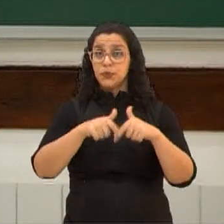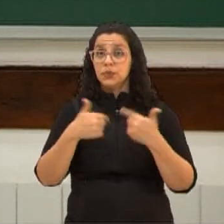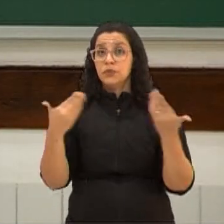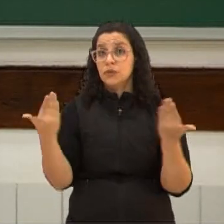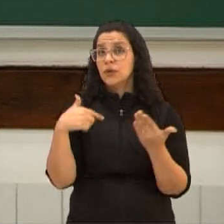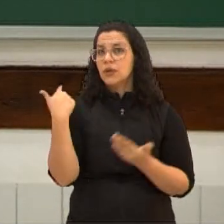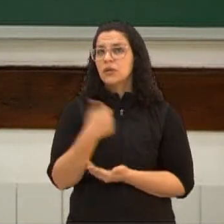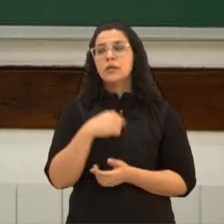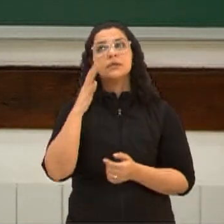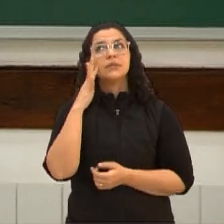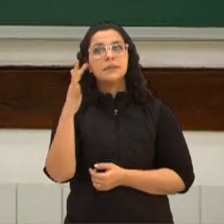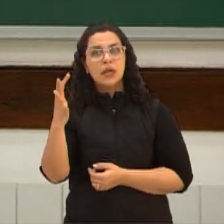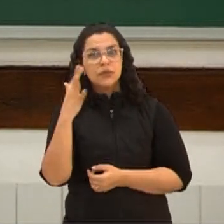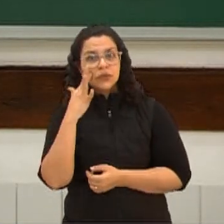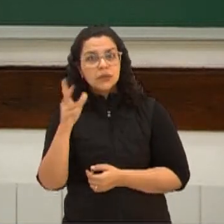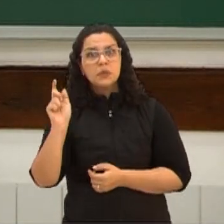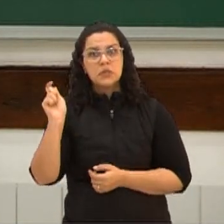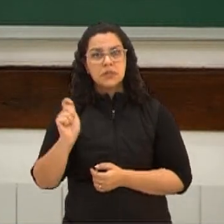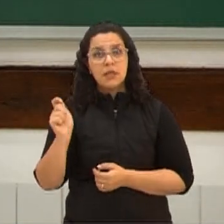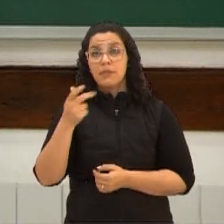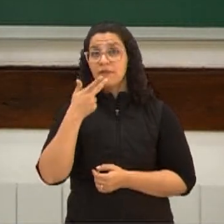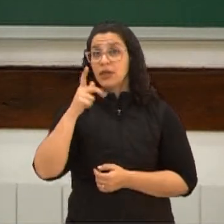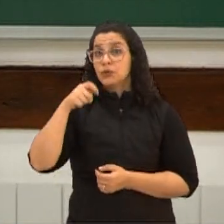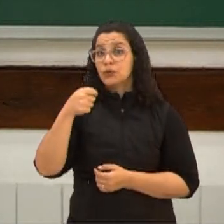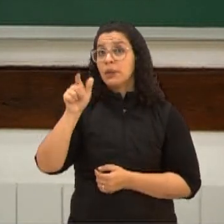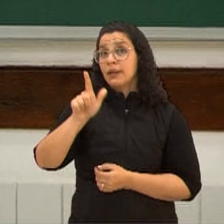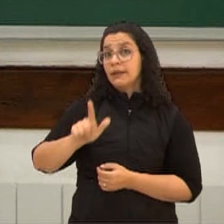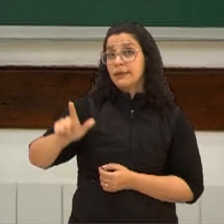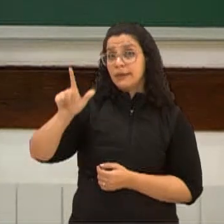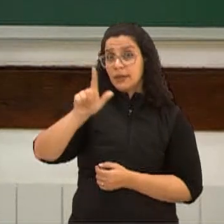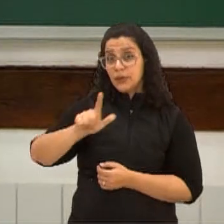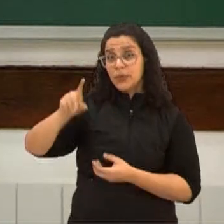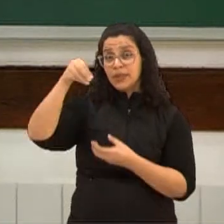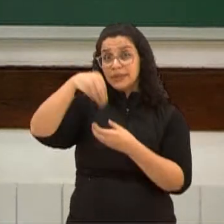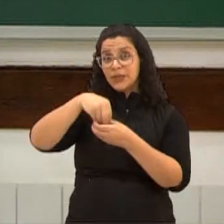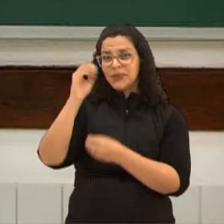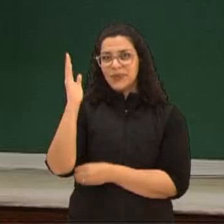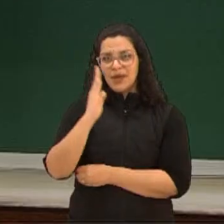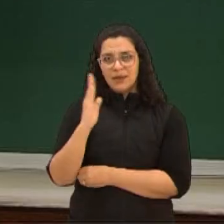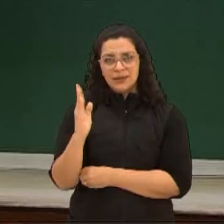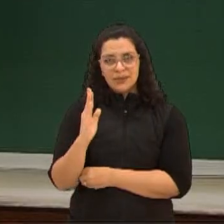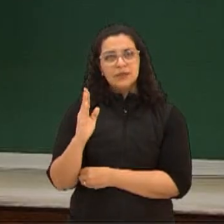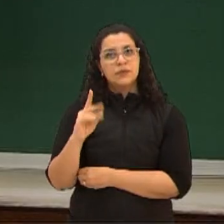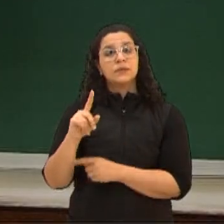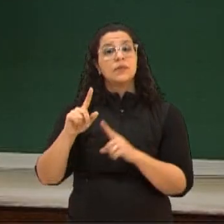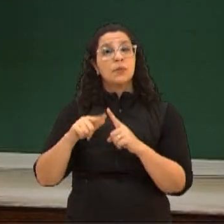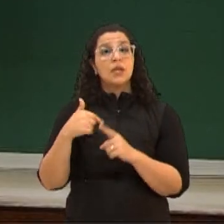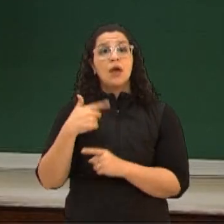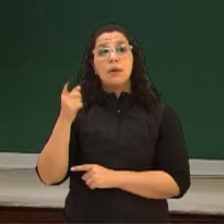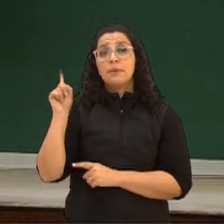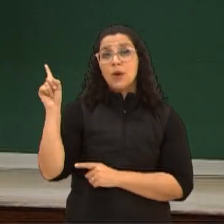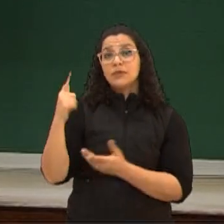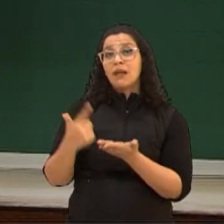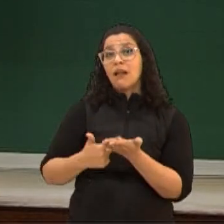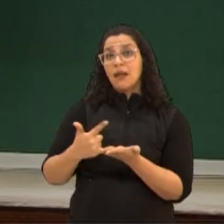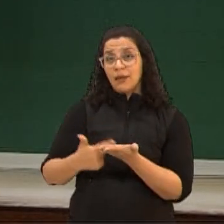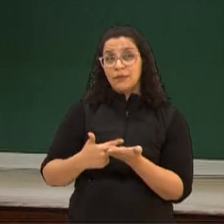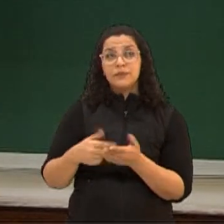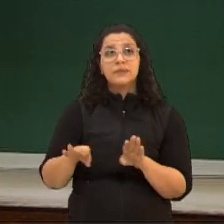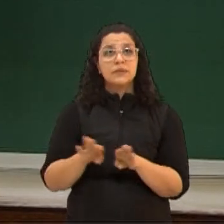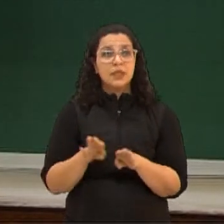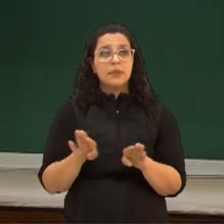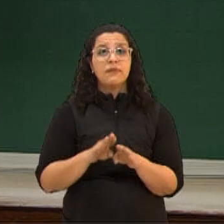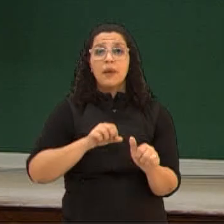isso que nós imaginamos que vai se falar de literatura. Por que vai falar de literatura? Porque aparece o